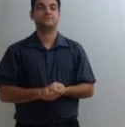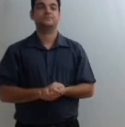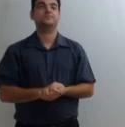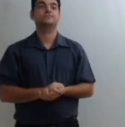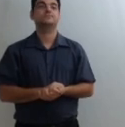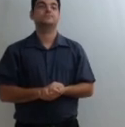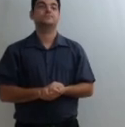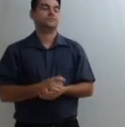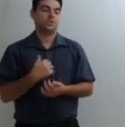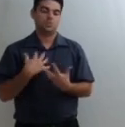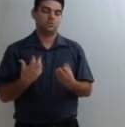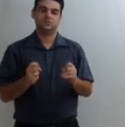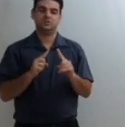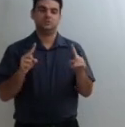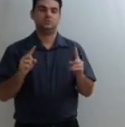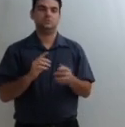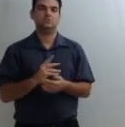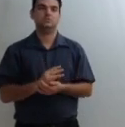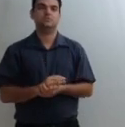recurso.